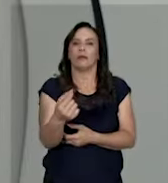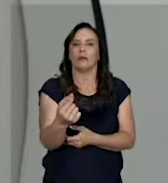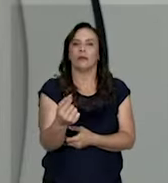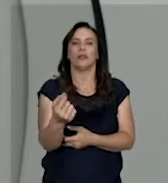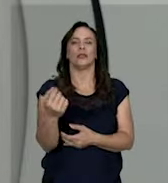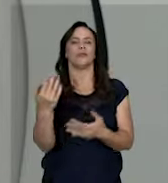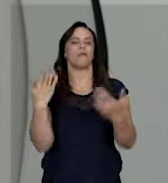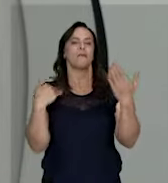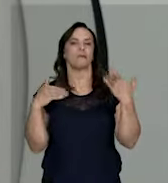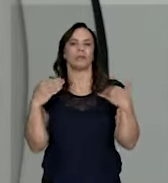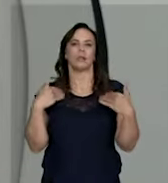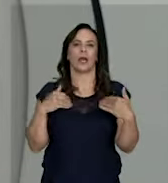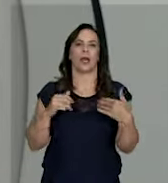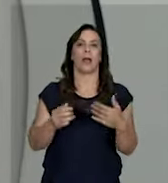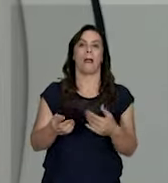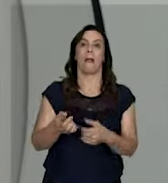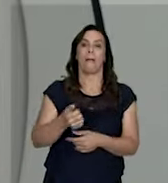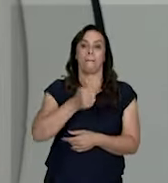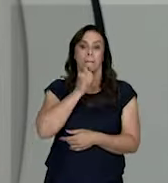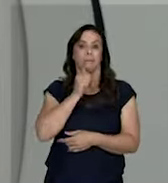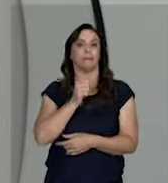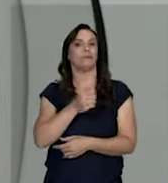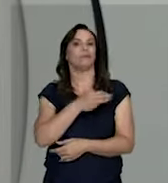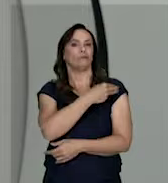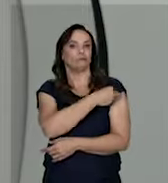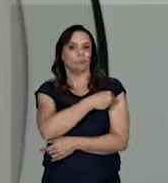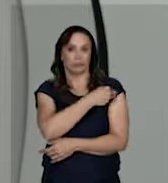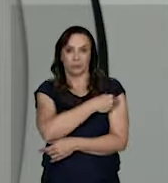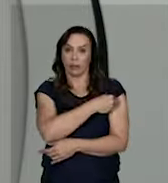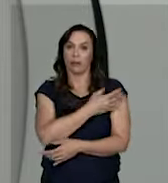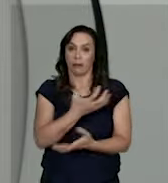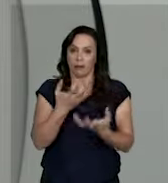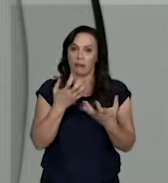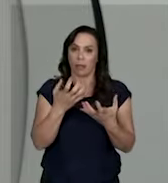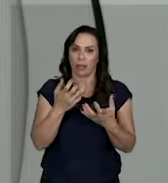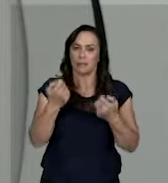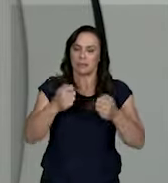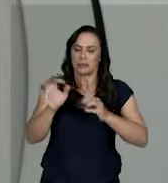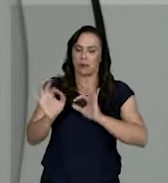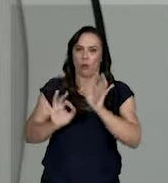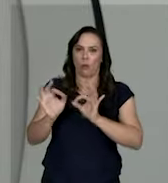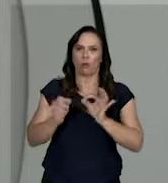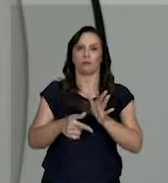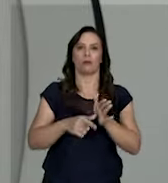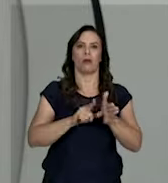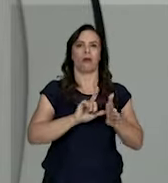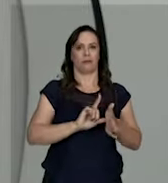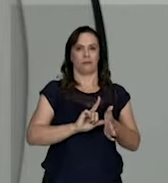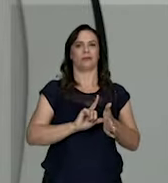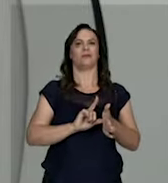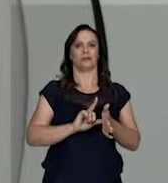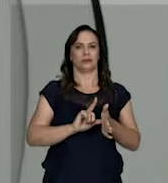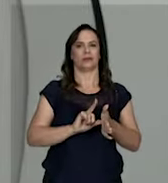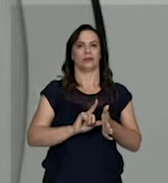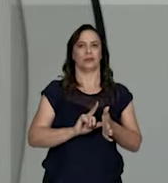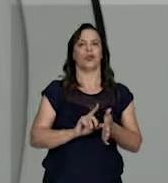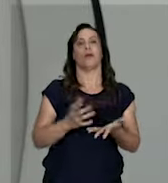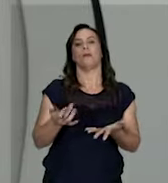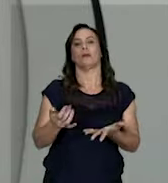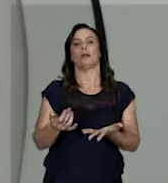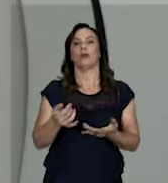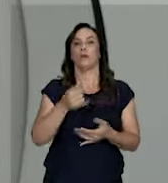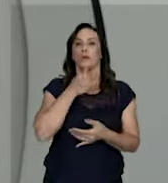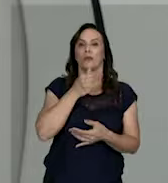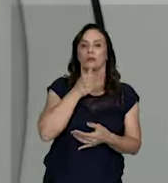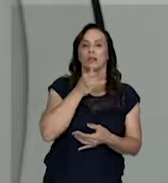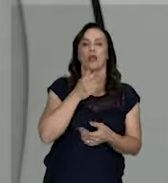planejar com antecedência, tentar organizar outras formas de condução, como